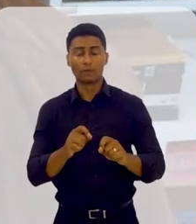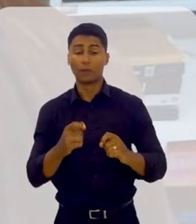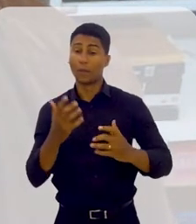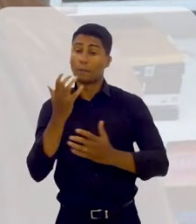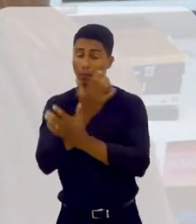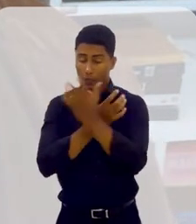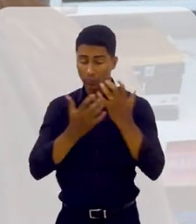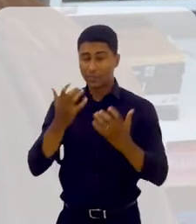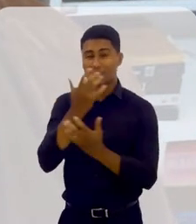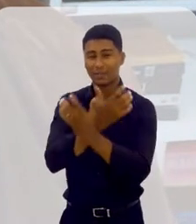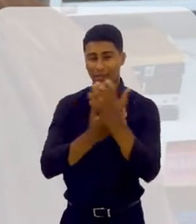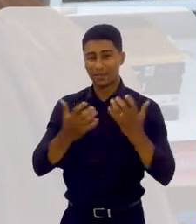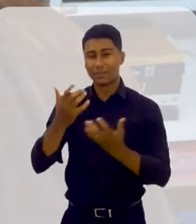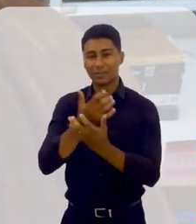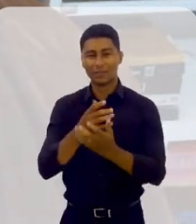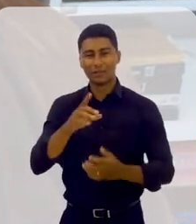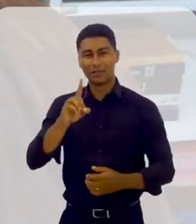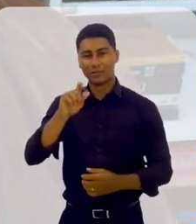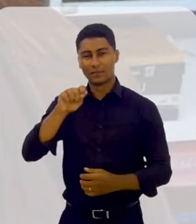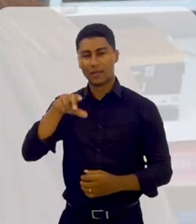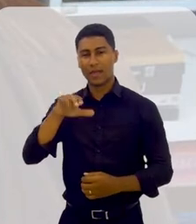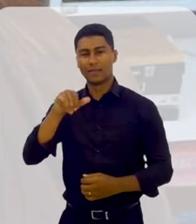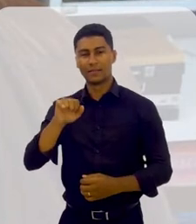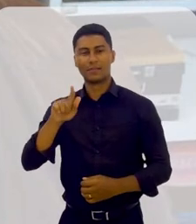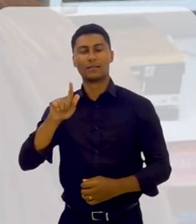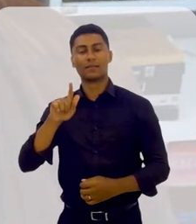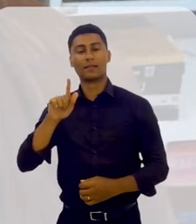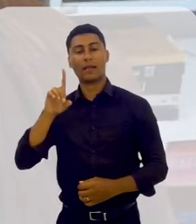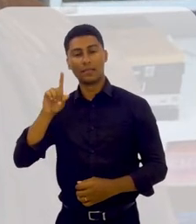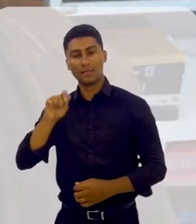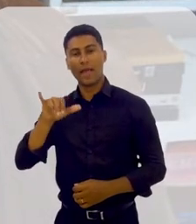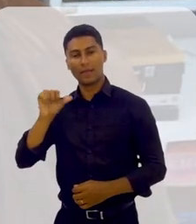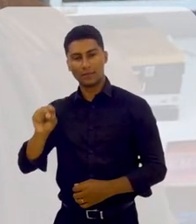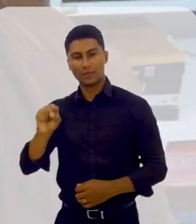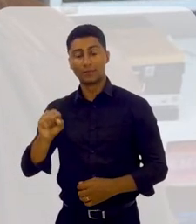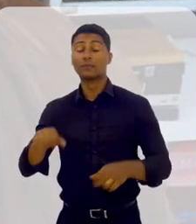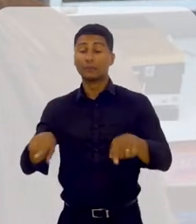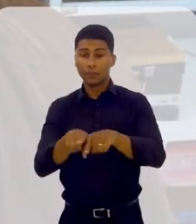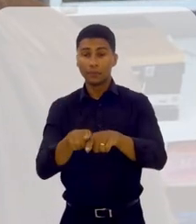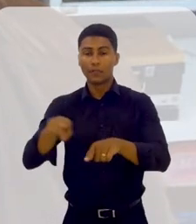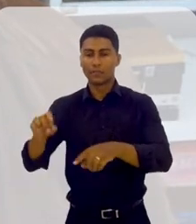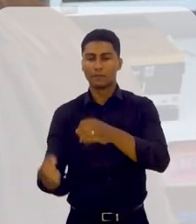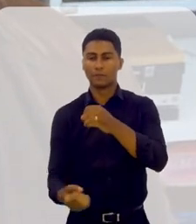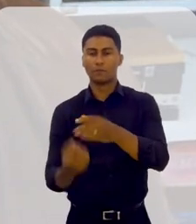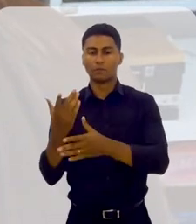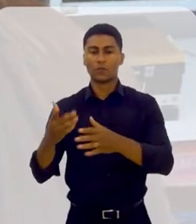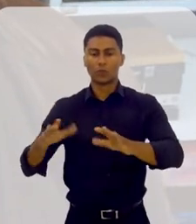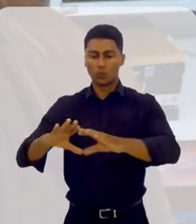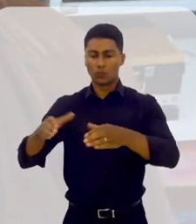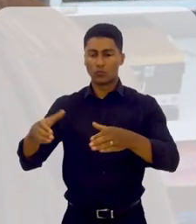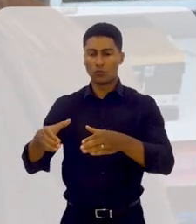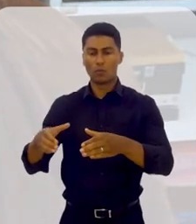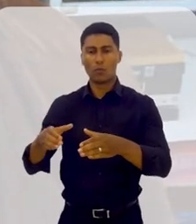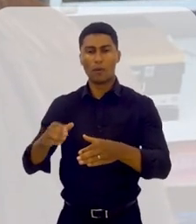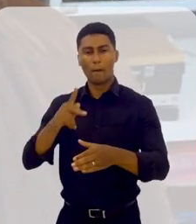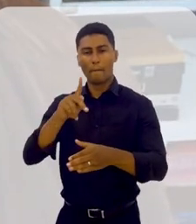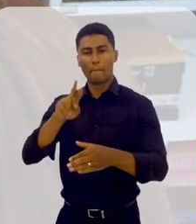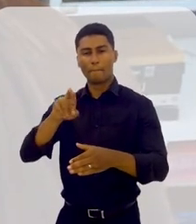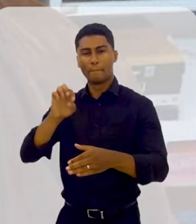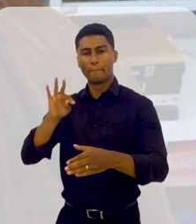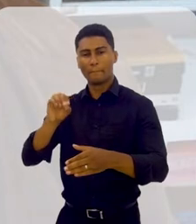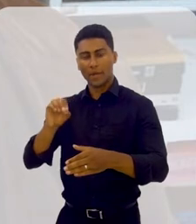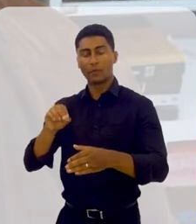além dos musicais O Frenético, Dancing Days e Forever Young. É também cofundador do Coletivo Preto, que